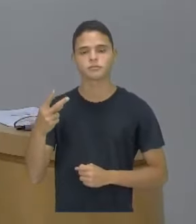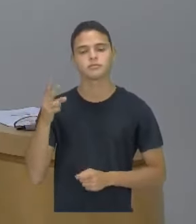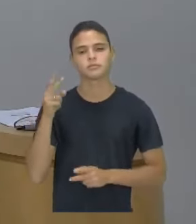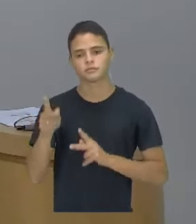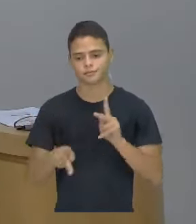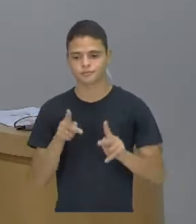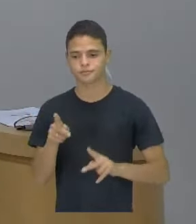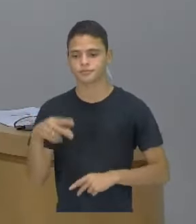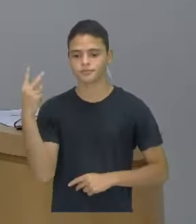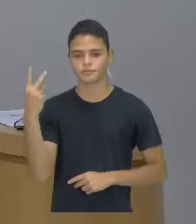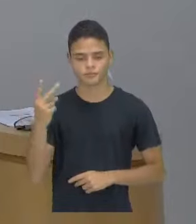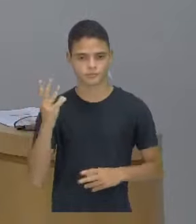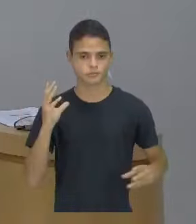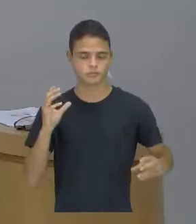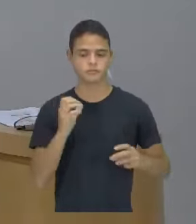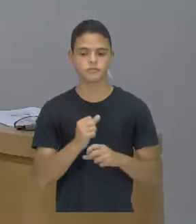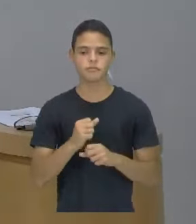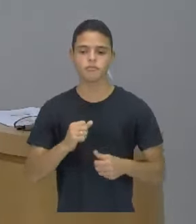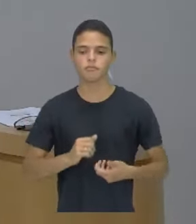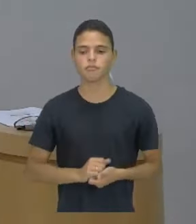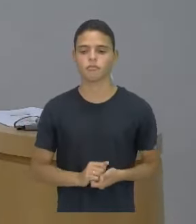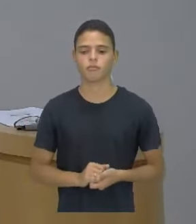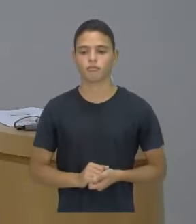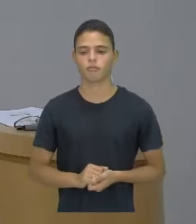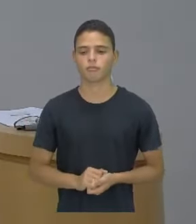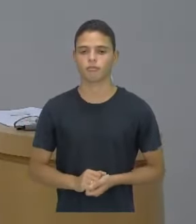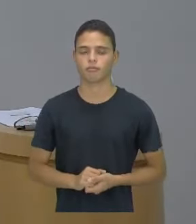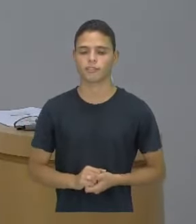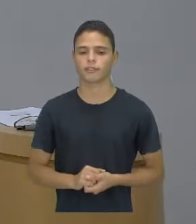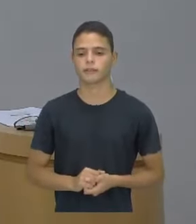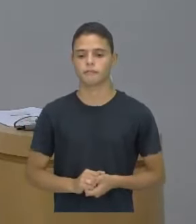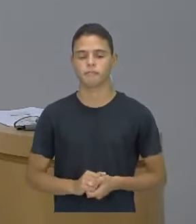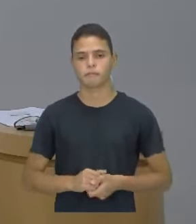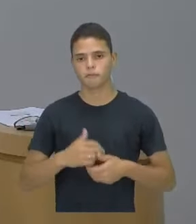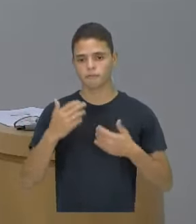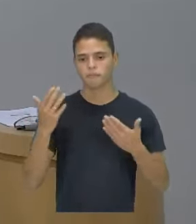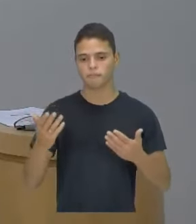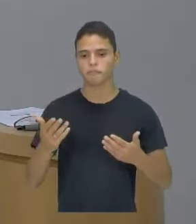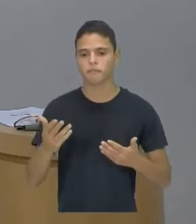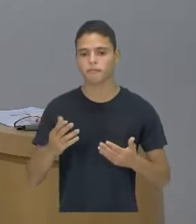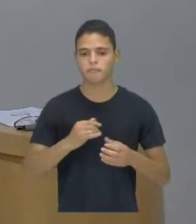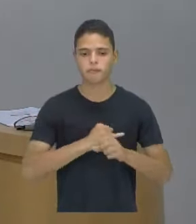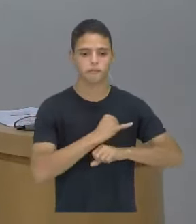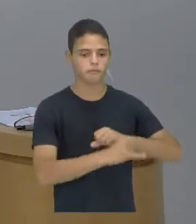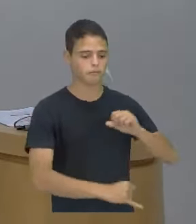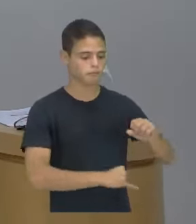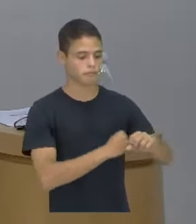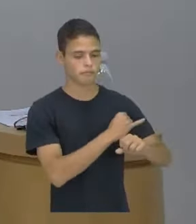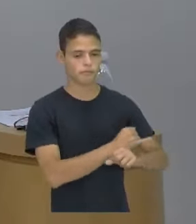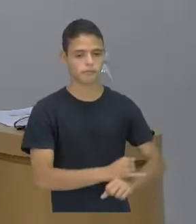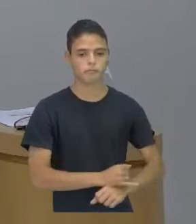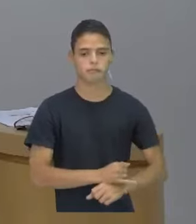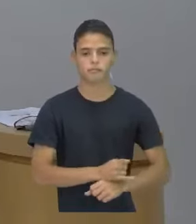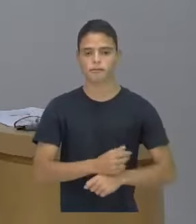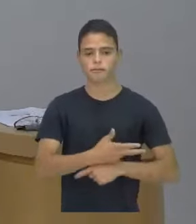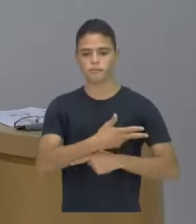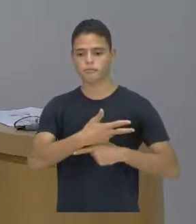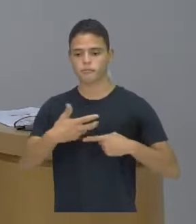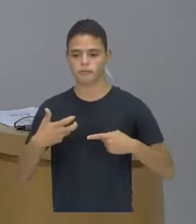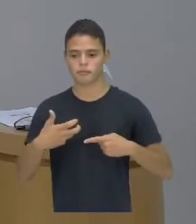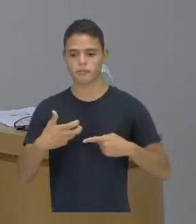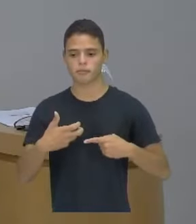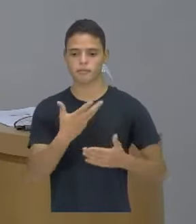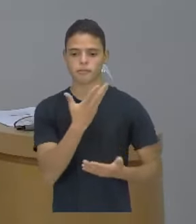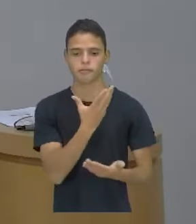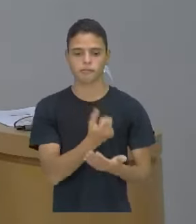né? Os dois bimestres aí que a gente trabalhou. Se a gente for lá para o site da EFAP para baixar esse caderno, ele está lá, volume